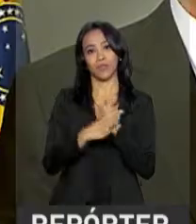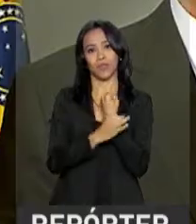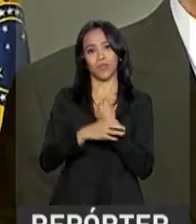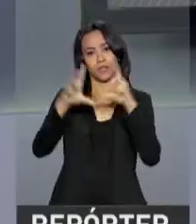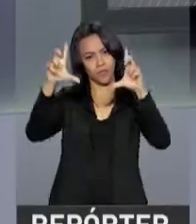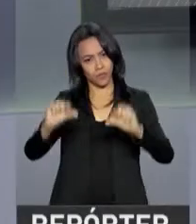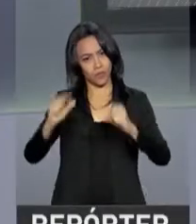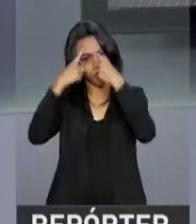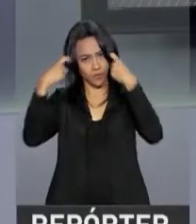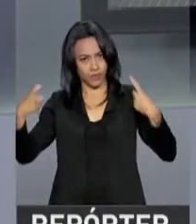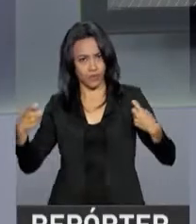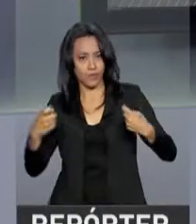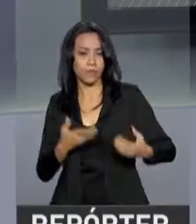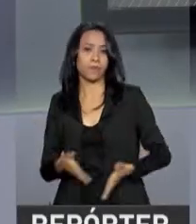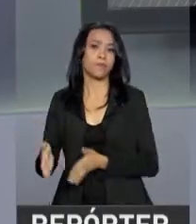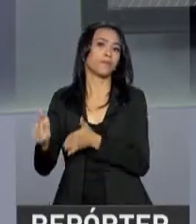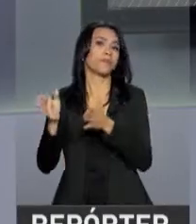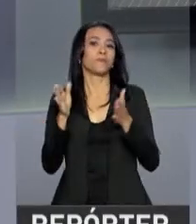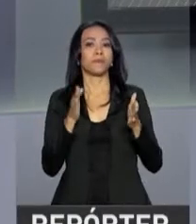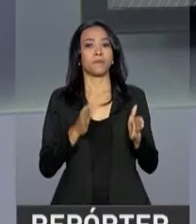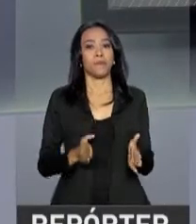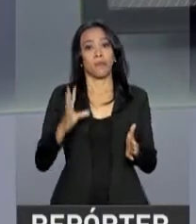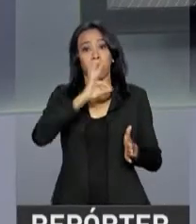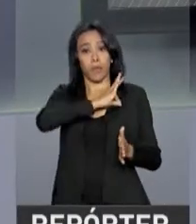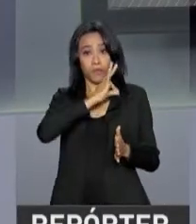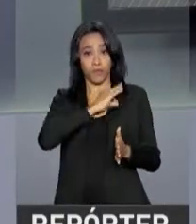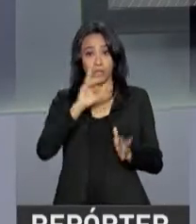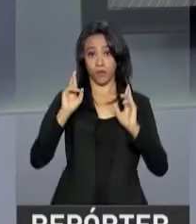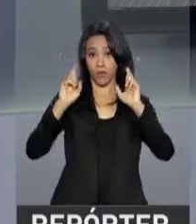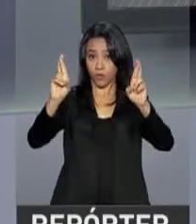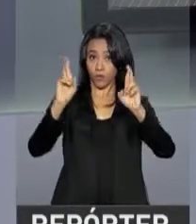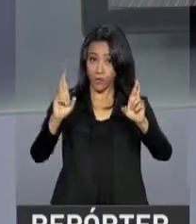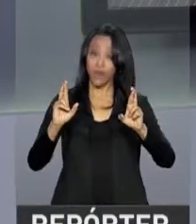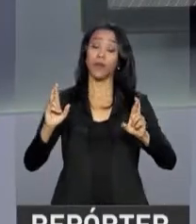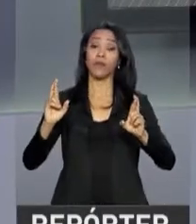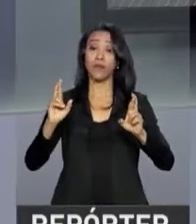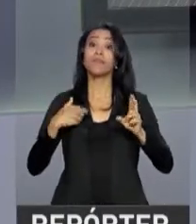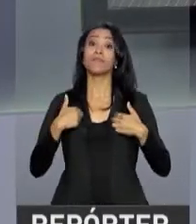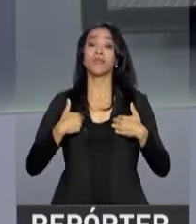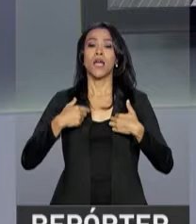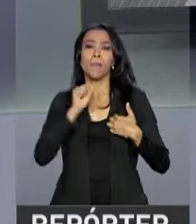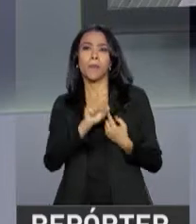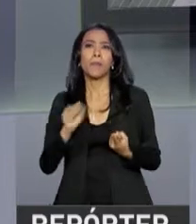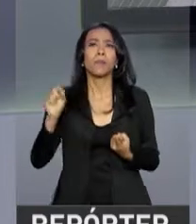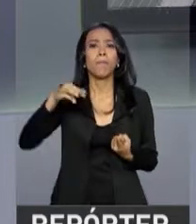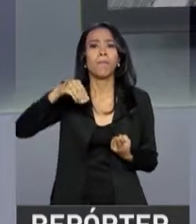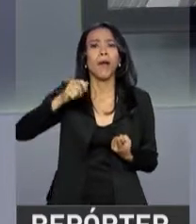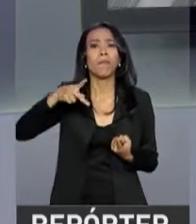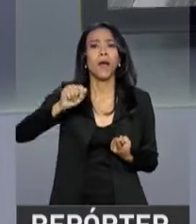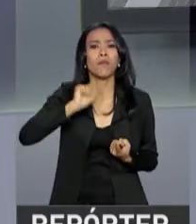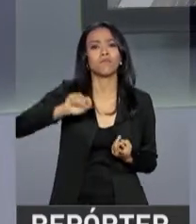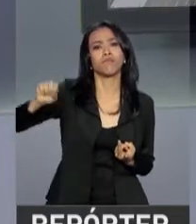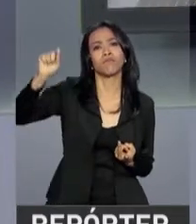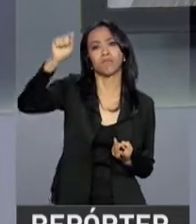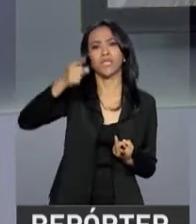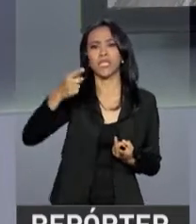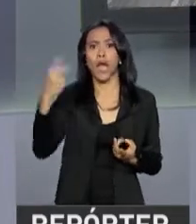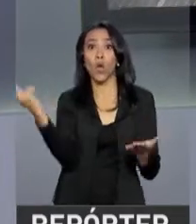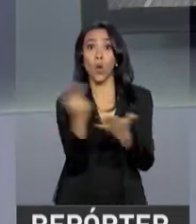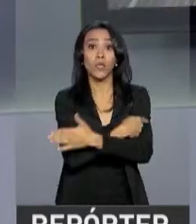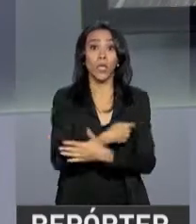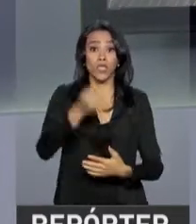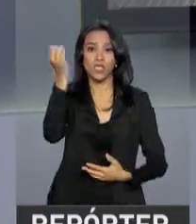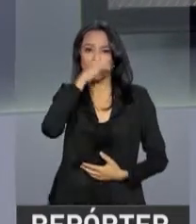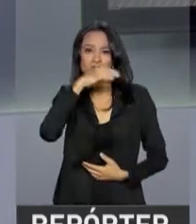violência ea polícia rodoviária federal divulgou um novo mapeamento nacional dos pontos vulneráveis à exploração sexual